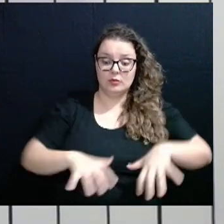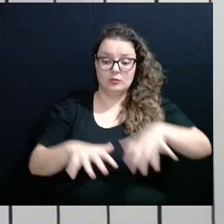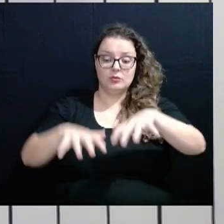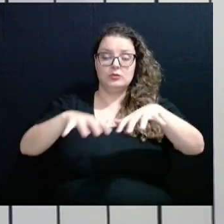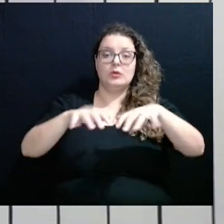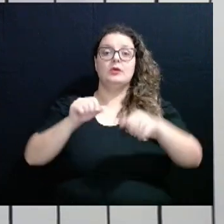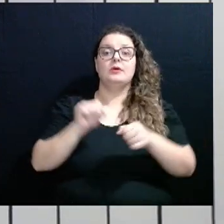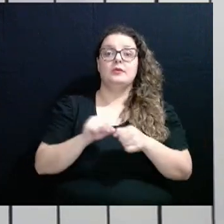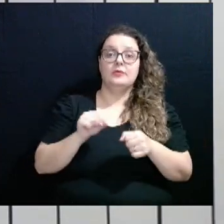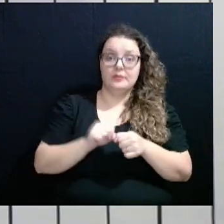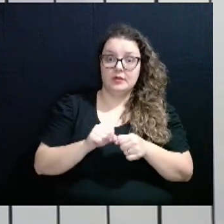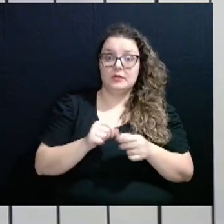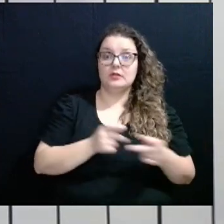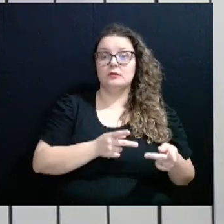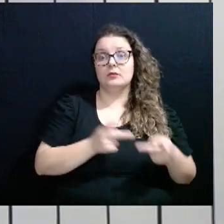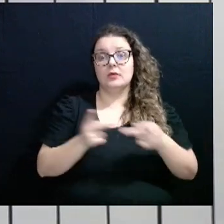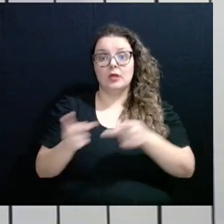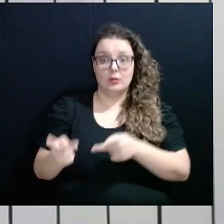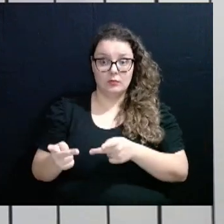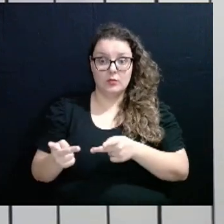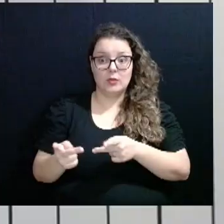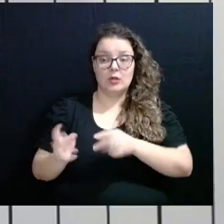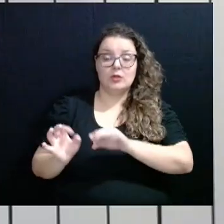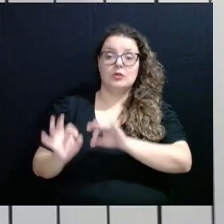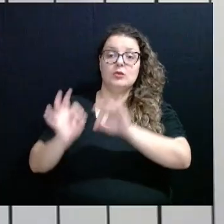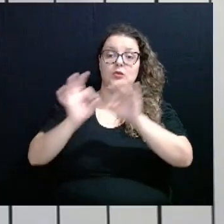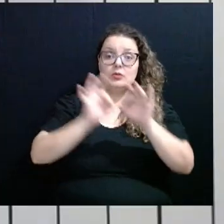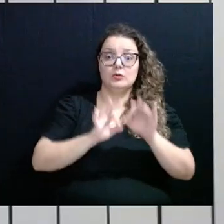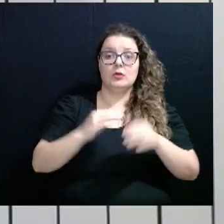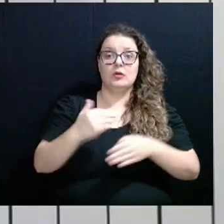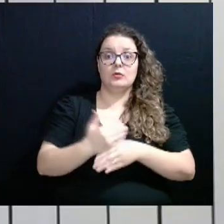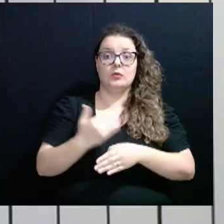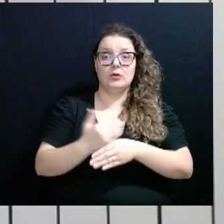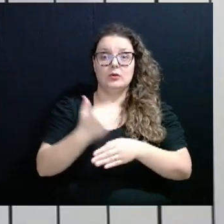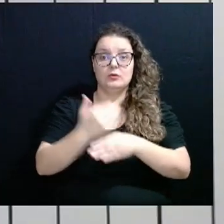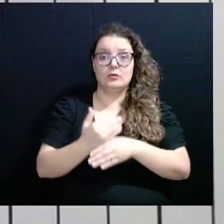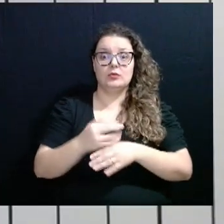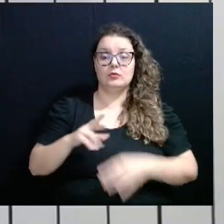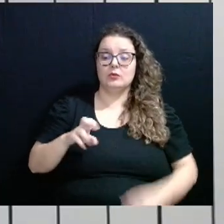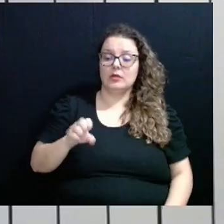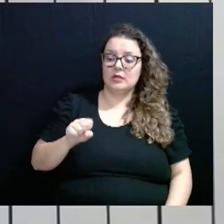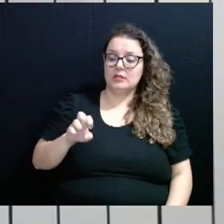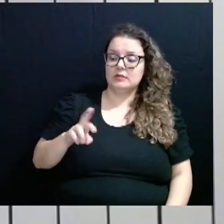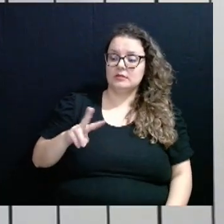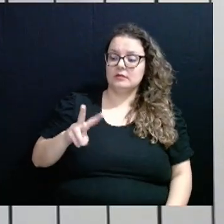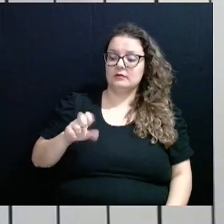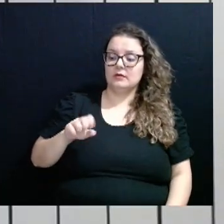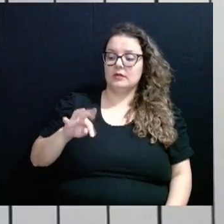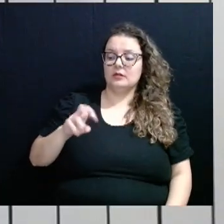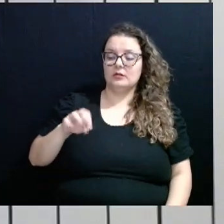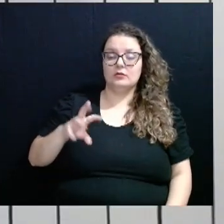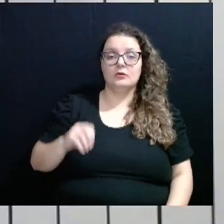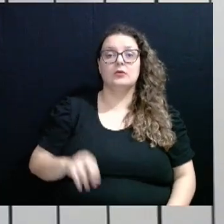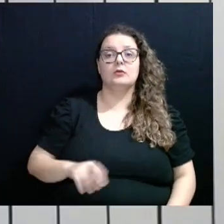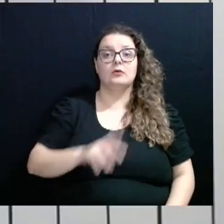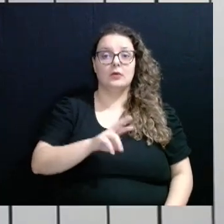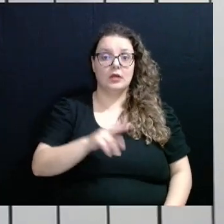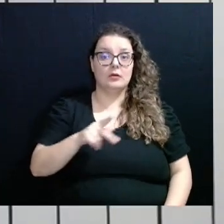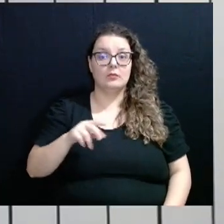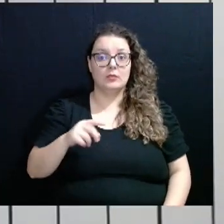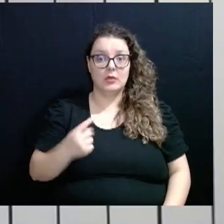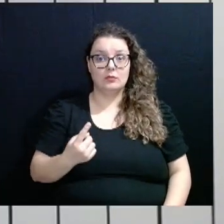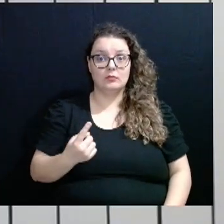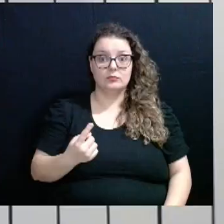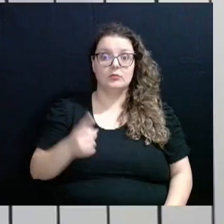uma visita e acompanhou essas obras do Reservatório de Contenção RP1, que é o piscinão do